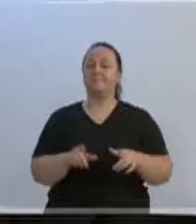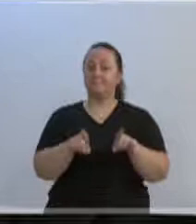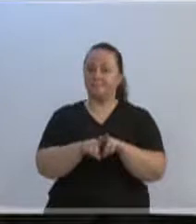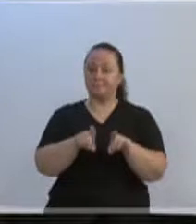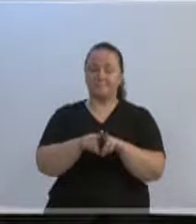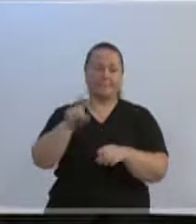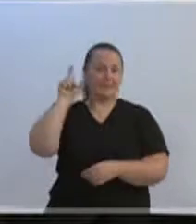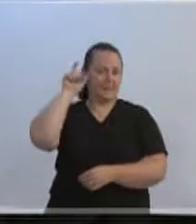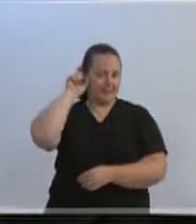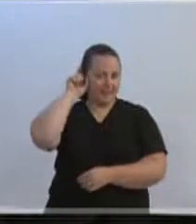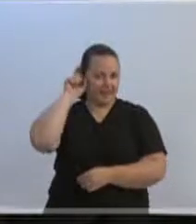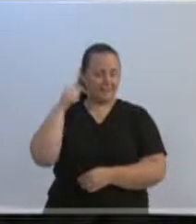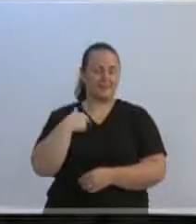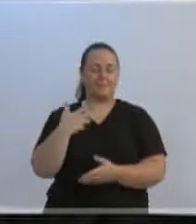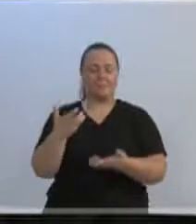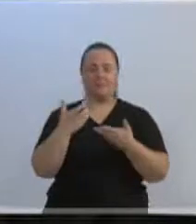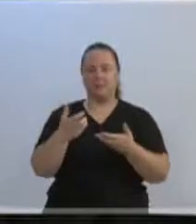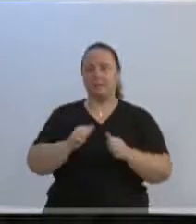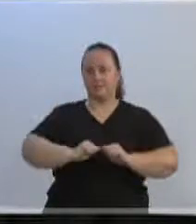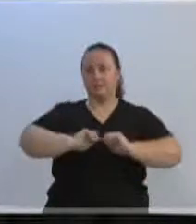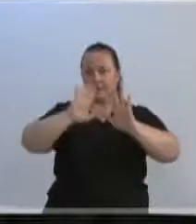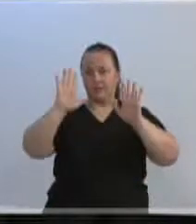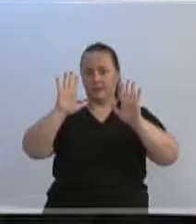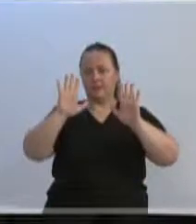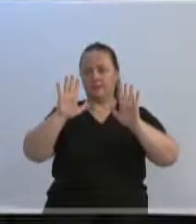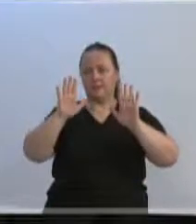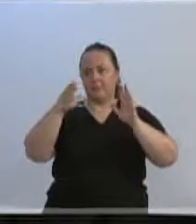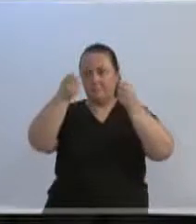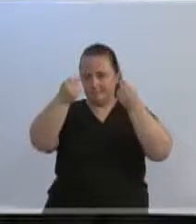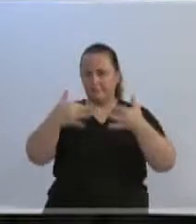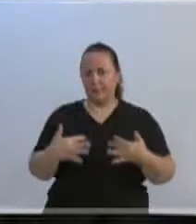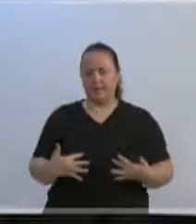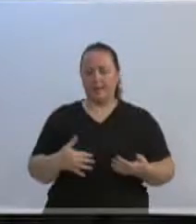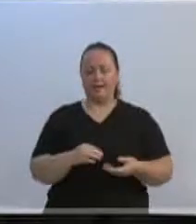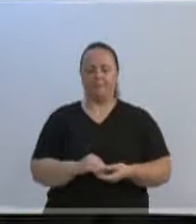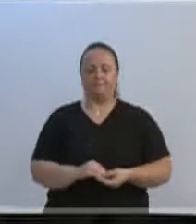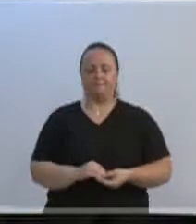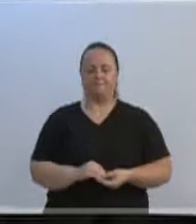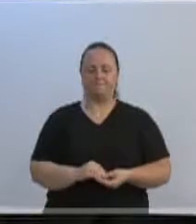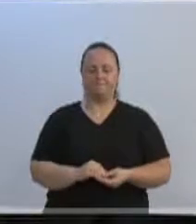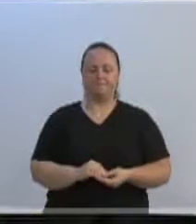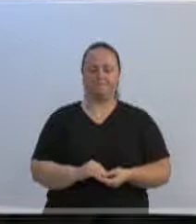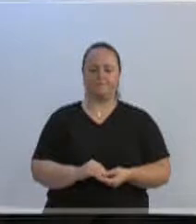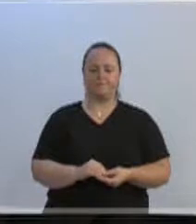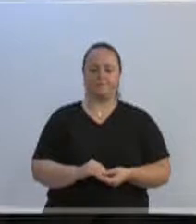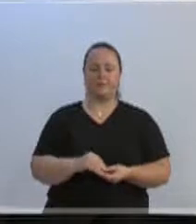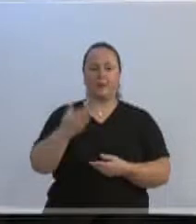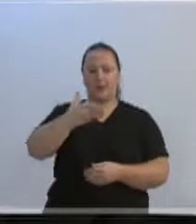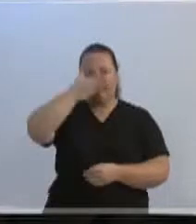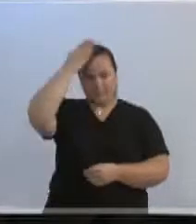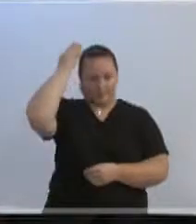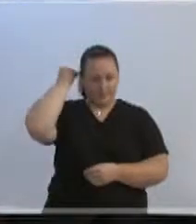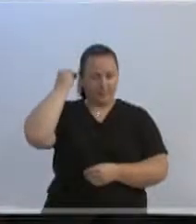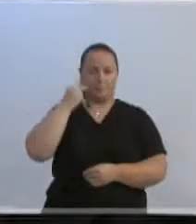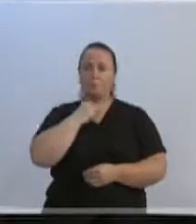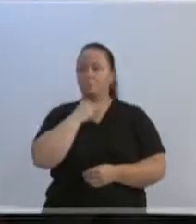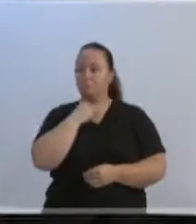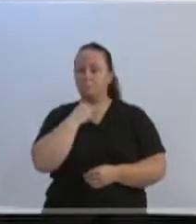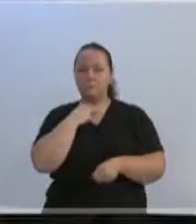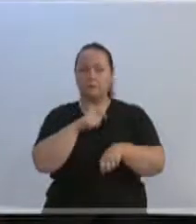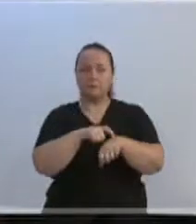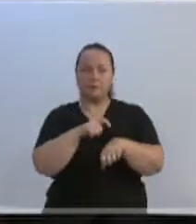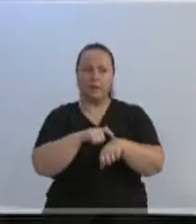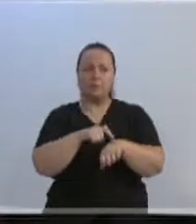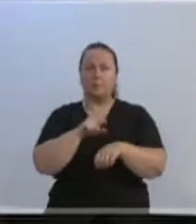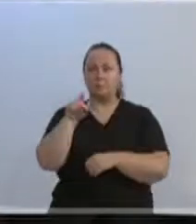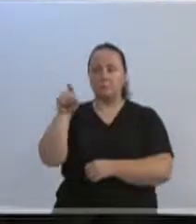antes gostaria de esclarecer uma excelência né a já que o vereador matias não ocupou todo o seu tempo excelência lembrou